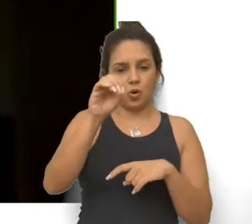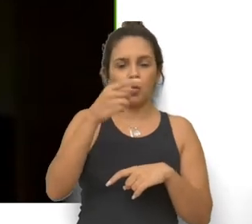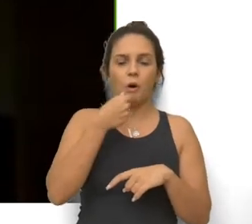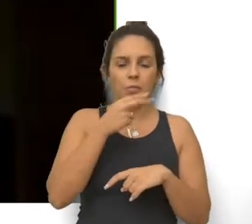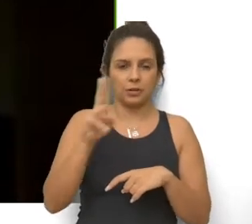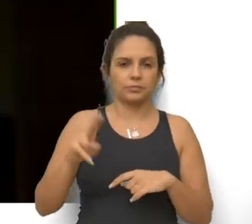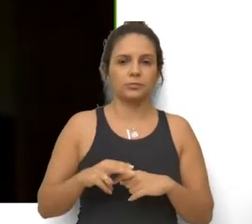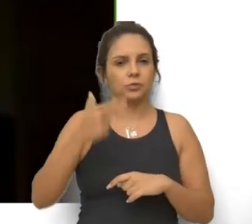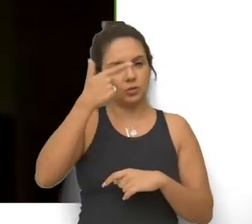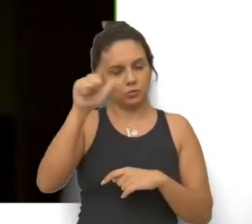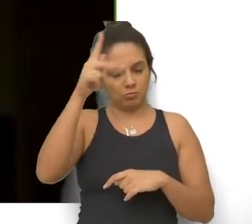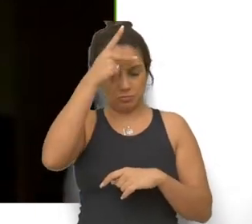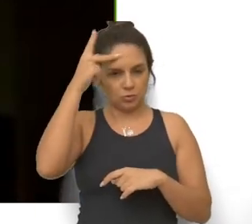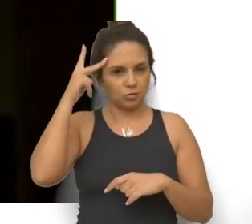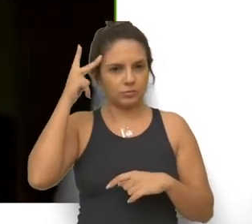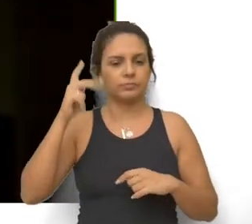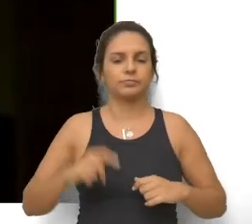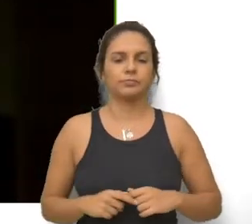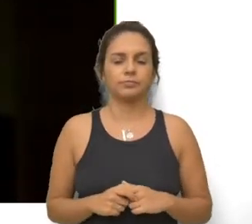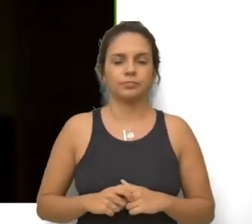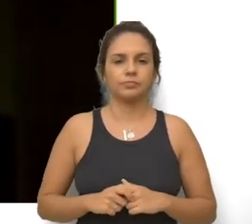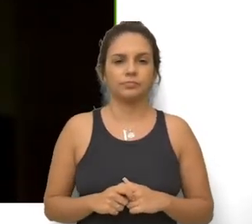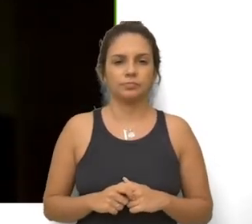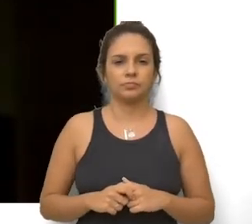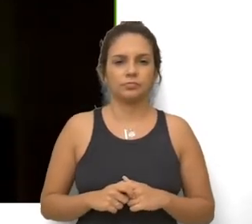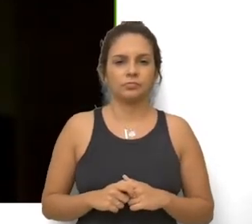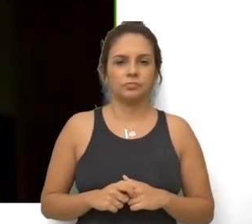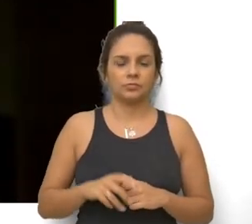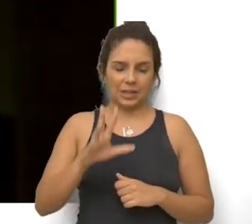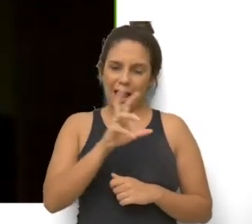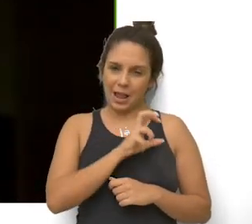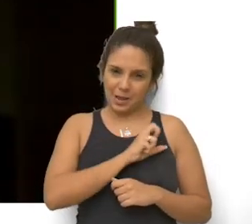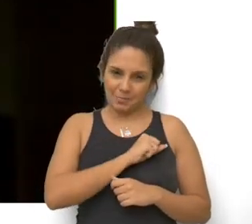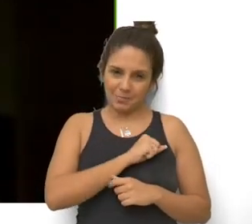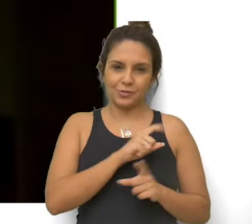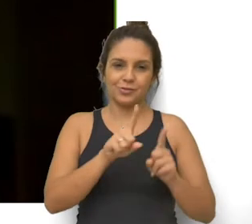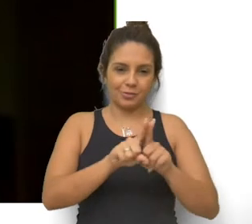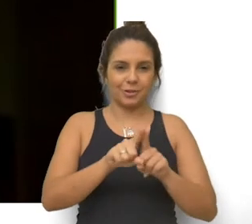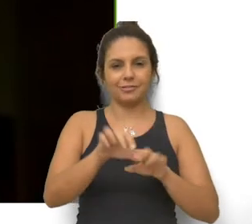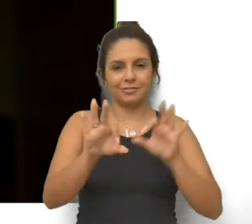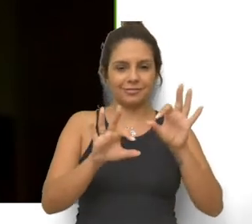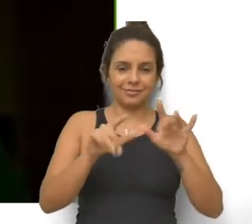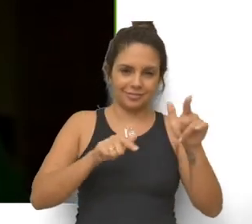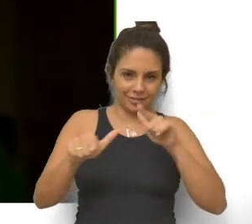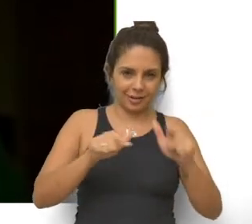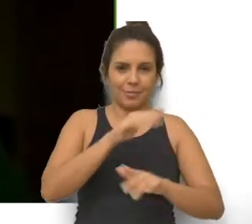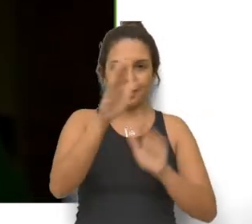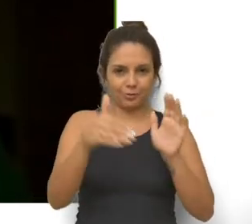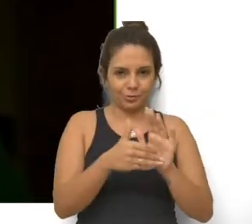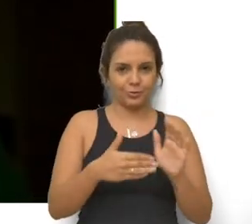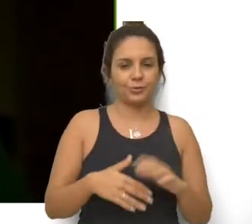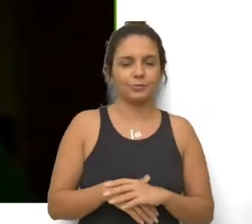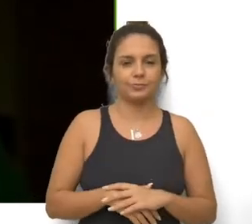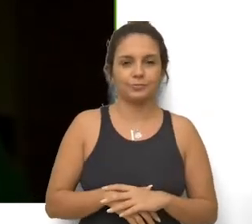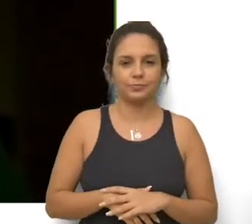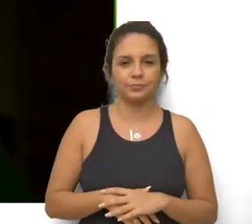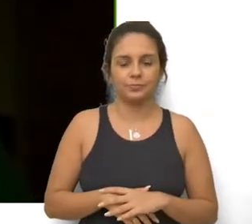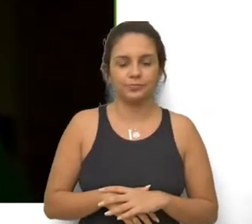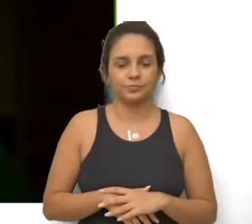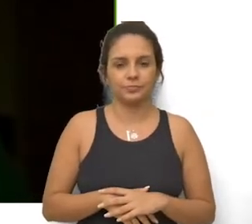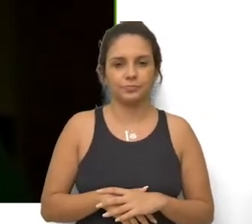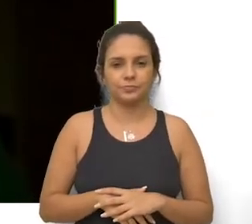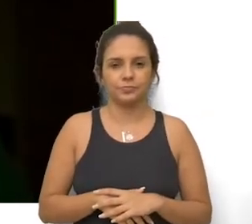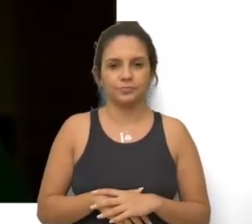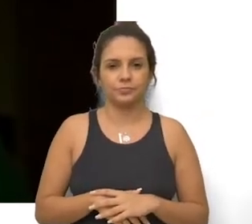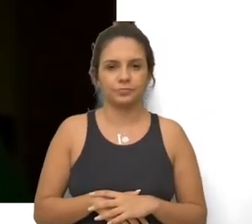que também é outra pessoa que se apaixonou pelo trabalho todo. Maravilhoso. Mas